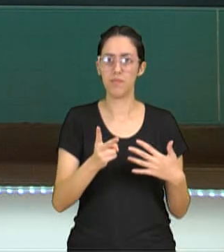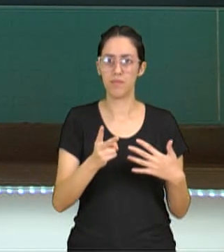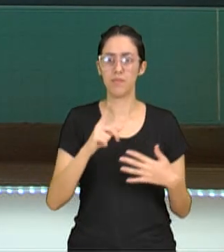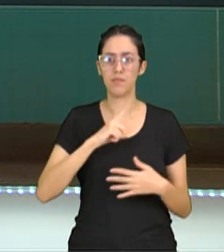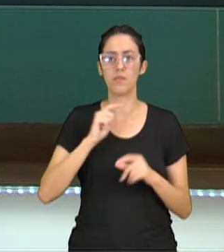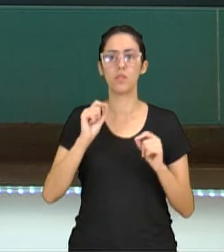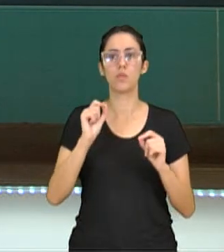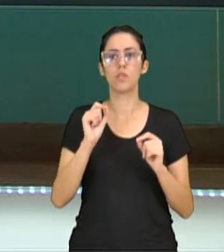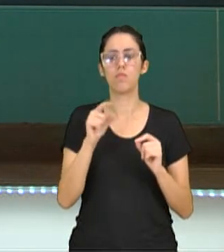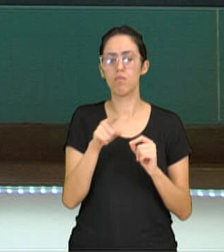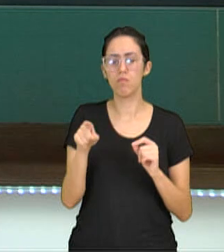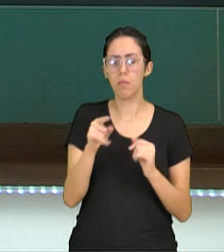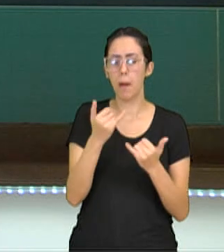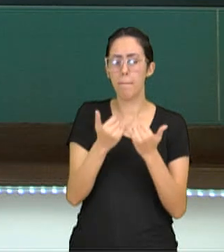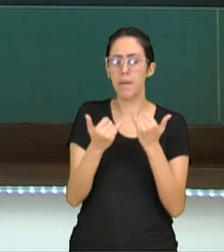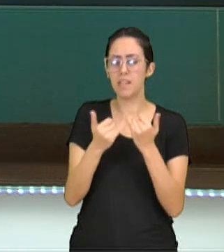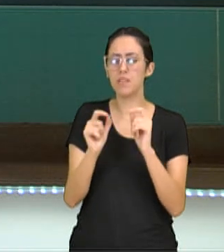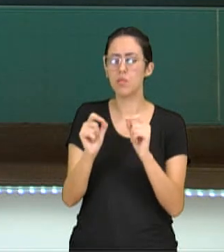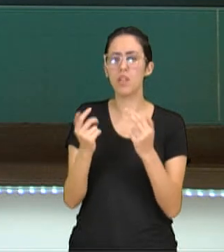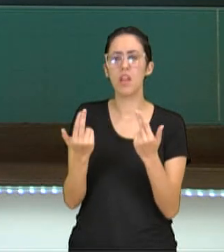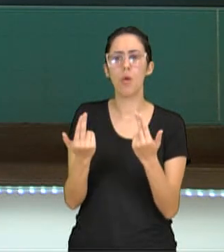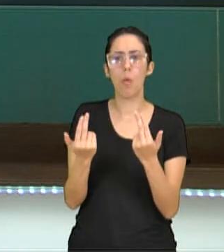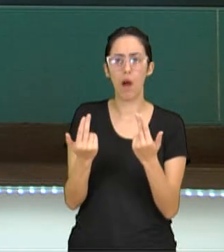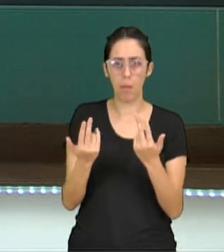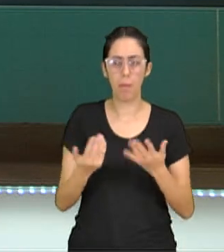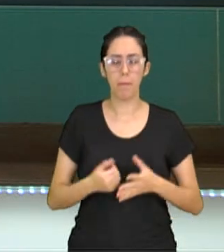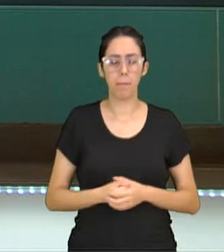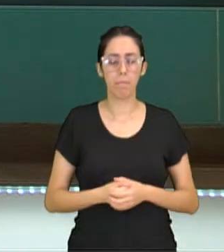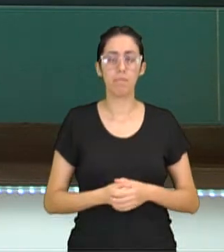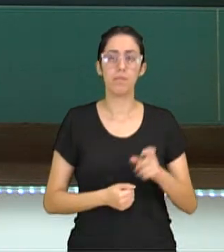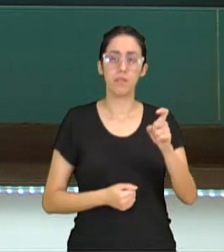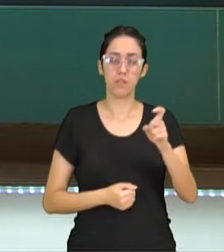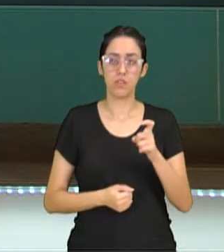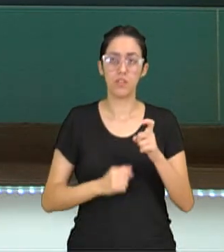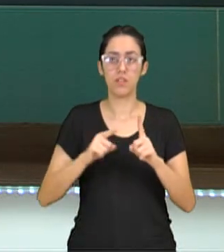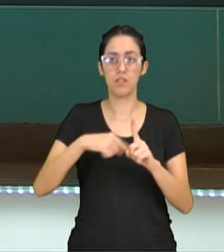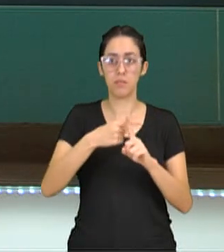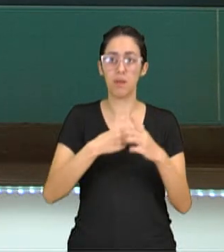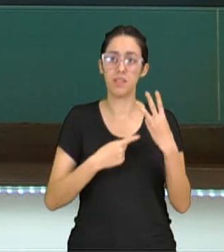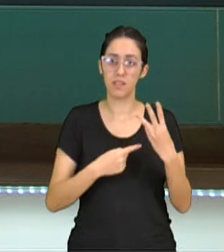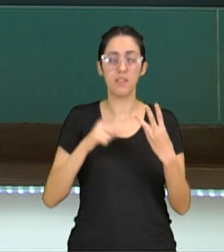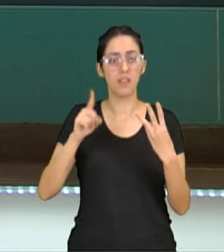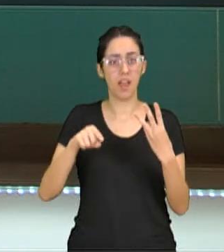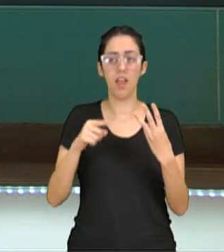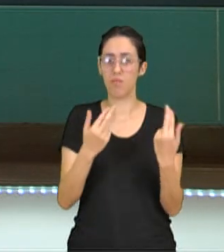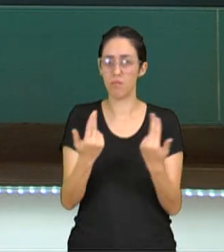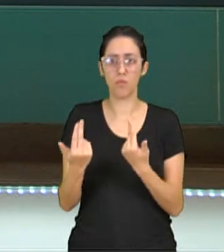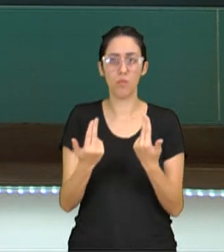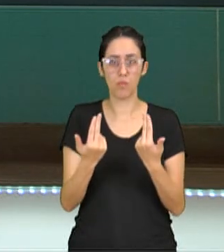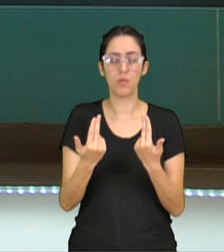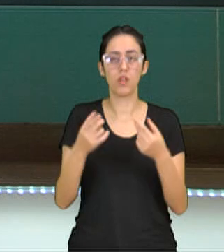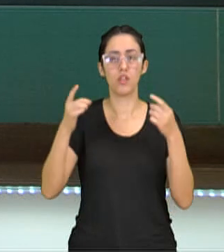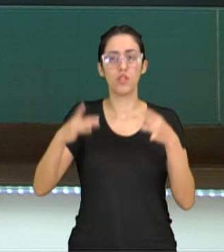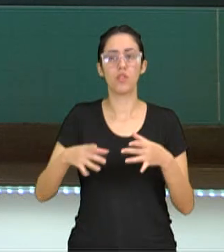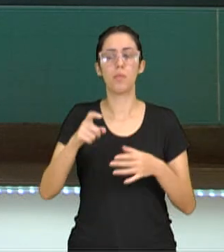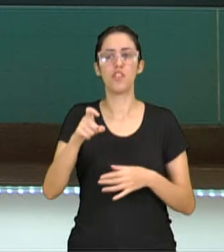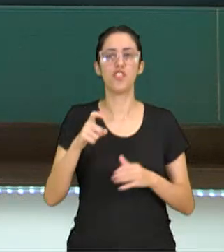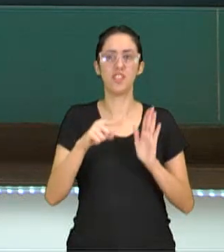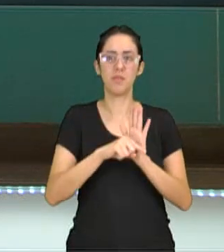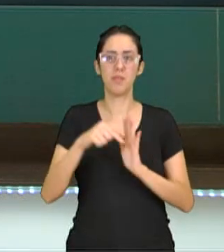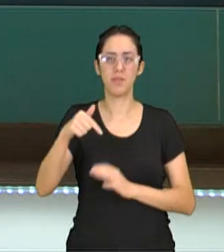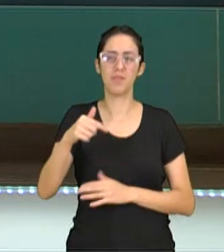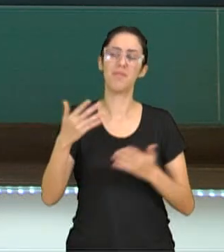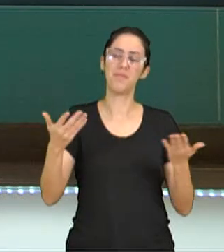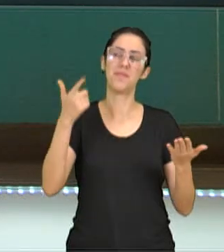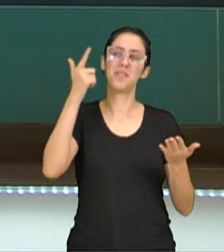comum. Precisa existir o fator comum, certo? Então, o x mais 3 é fator comum, sobra o x menos 7. Pronto, eu consegui